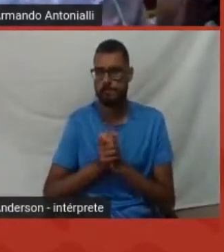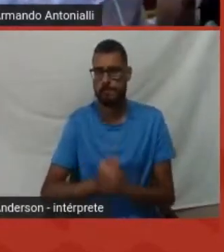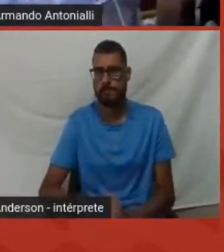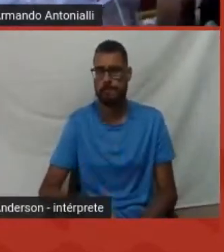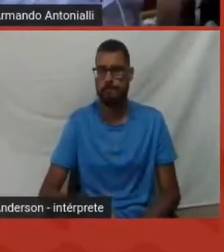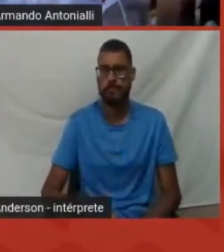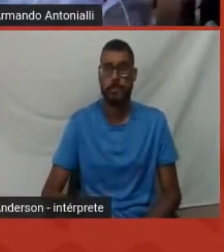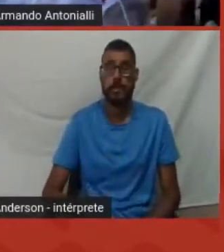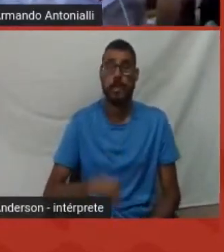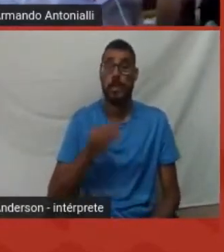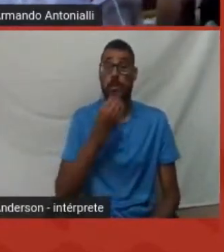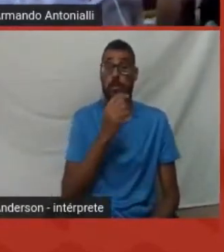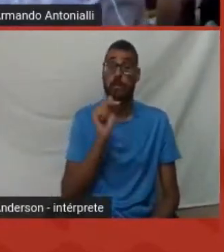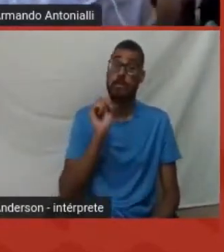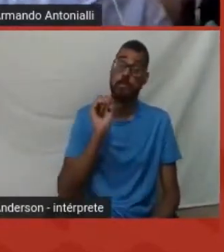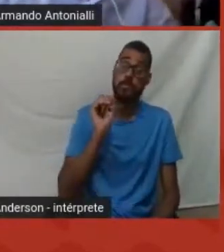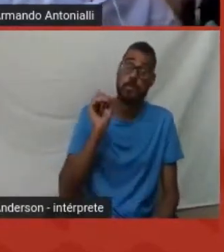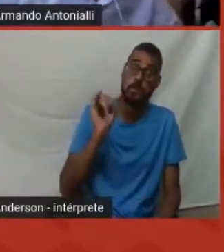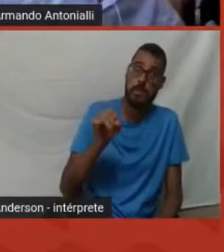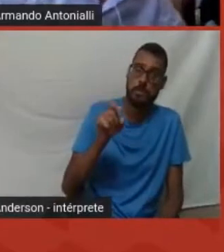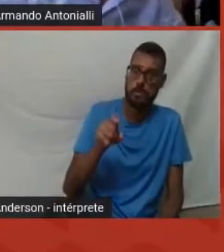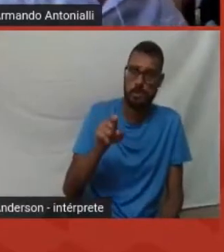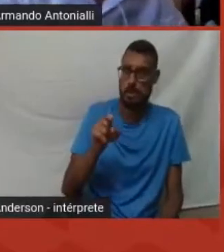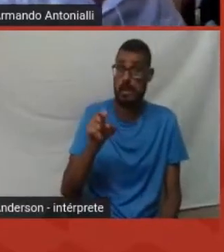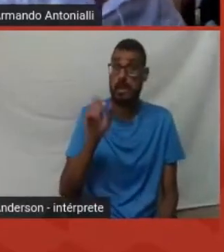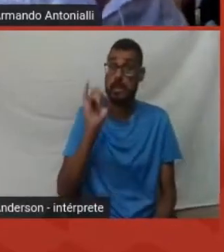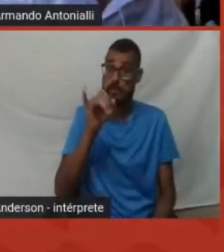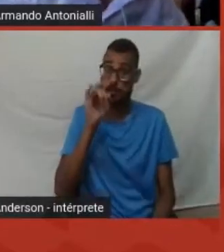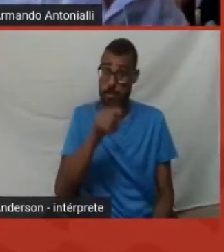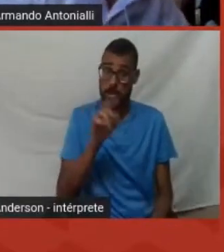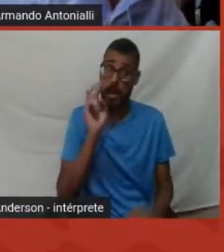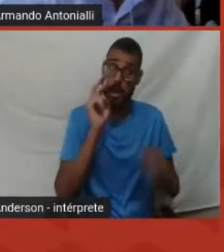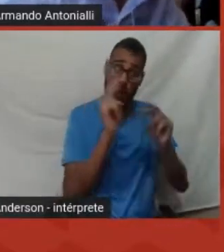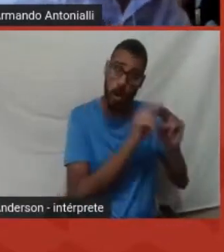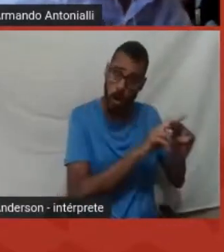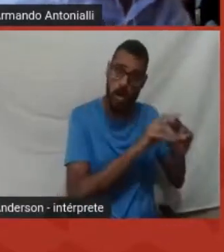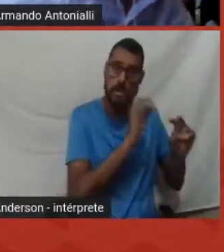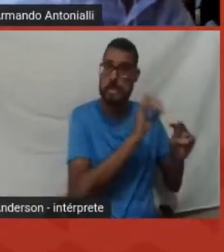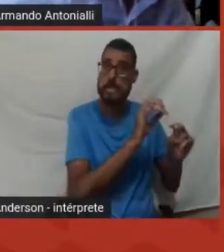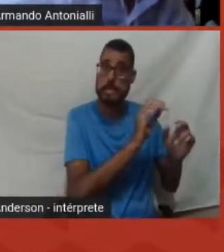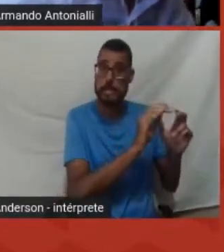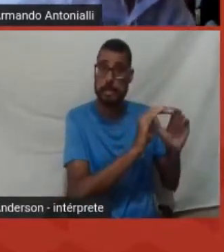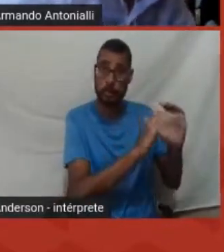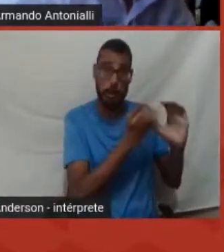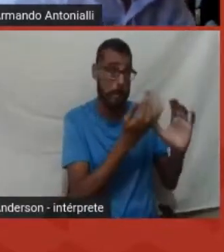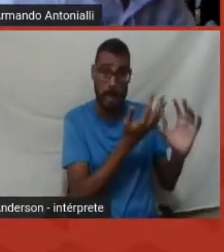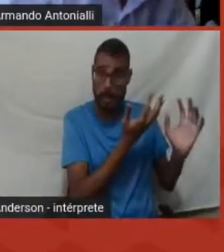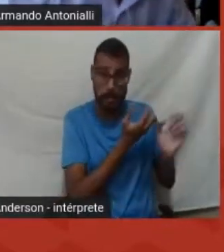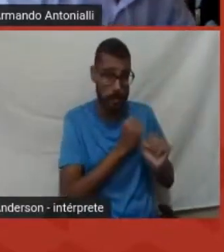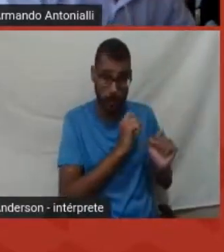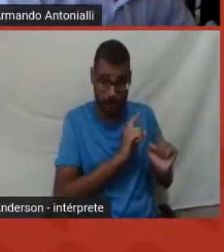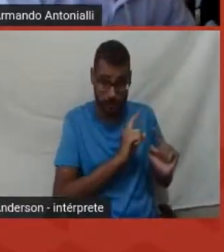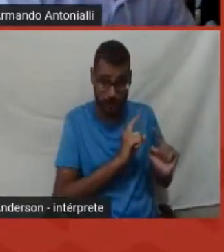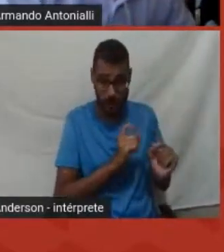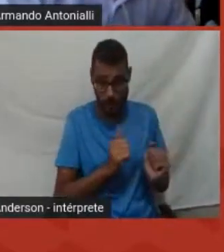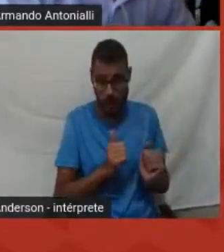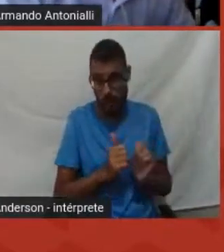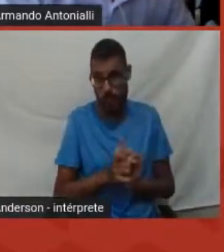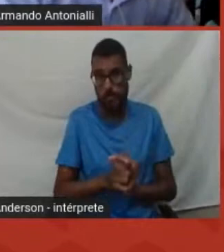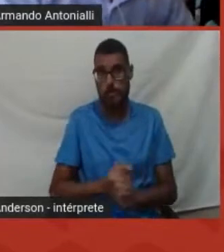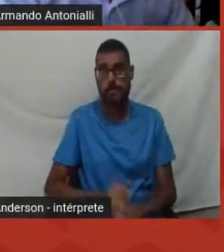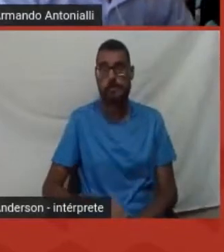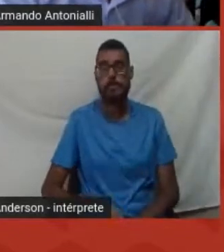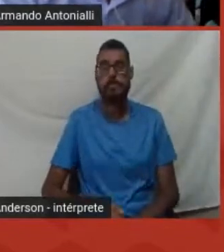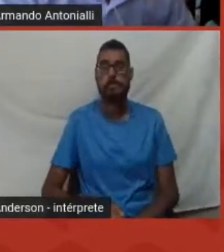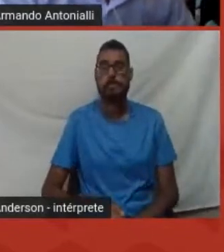Bom, isso se você não recebeu o e-mail, certo, pessoal? Imagino que isso possa acontecer.